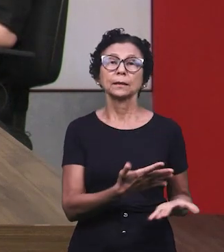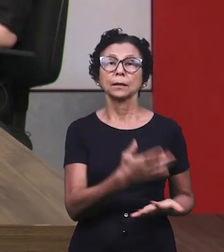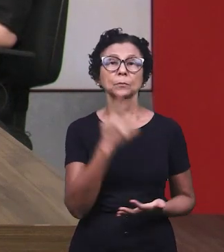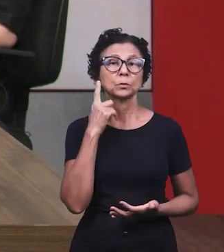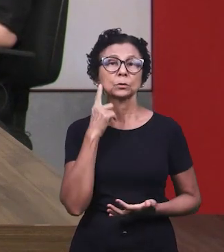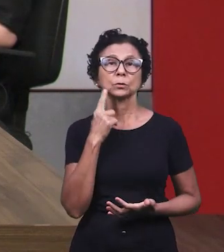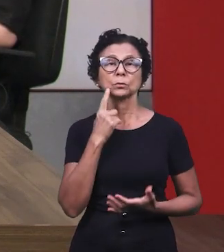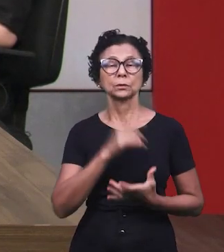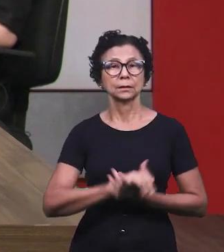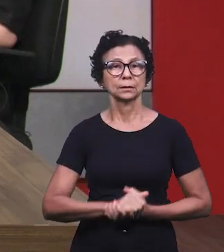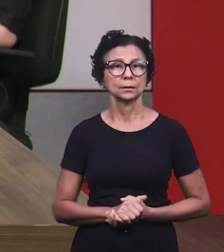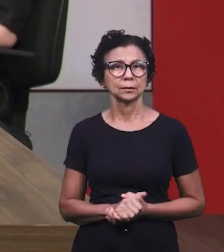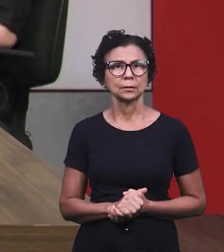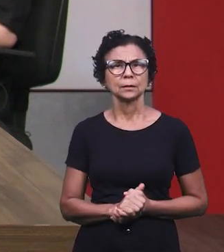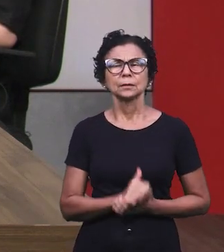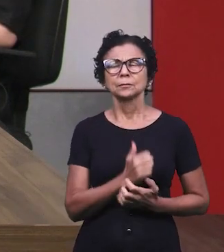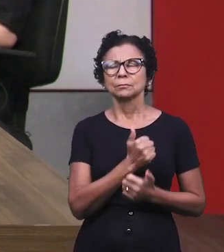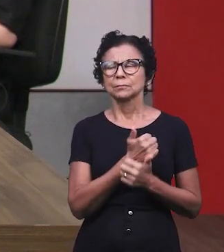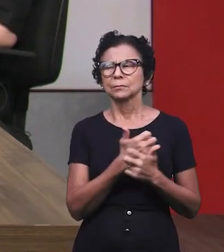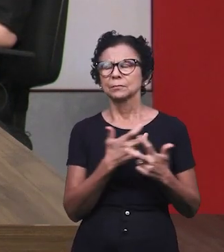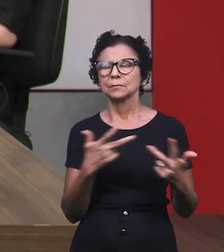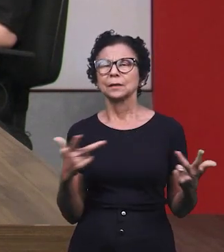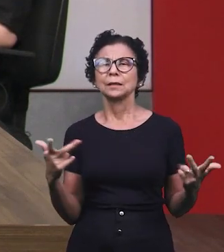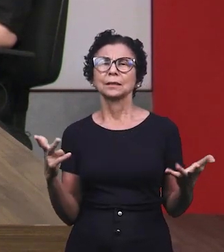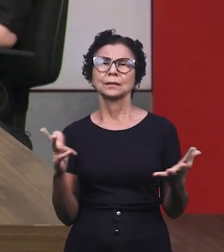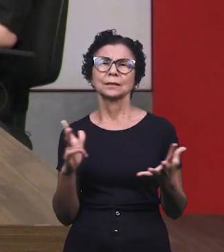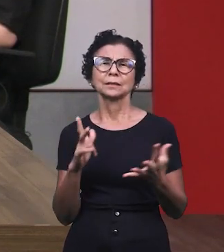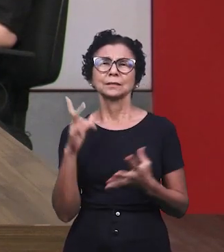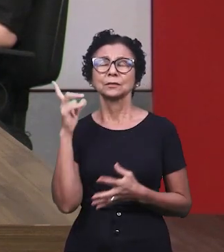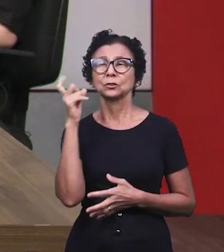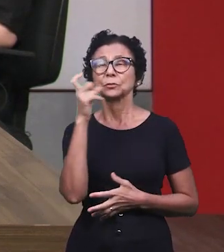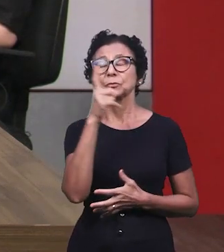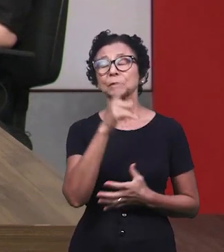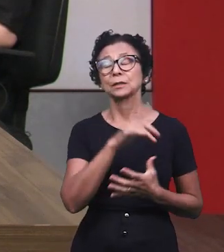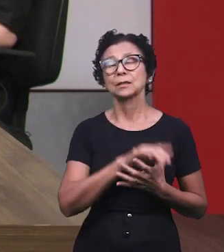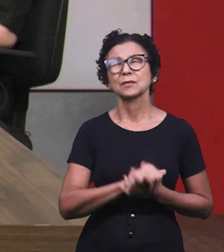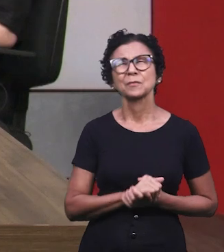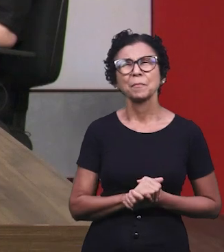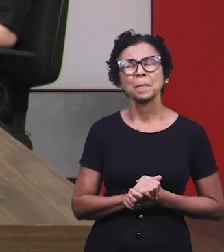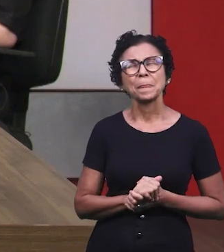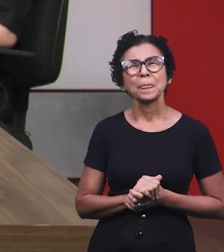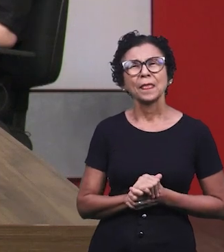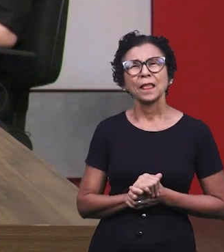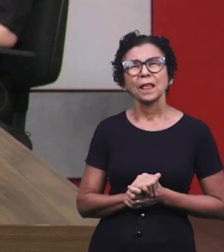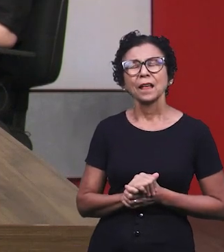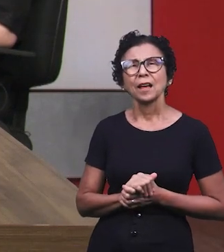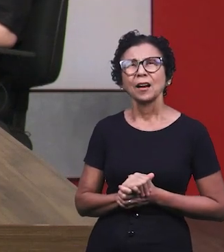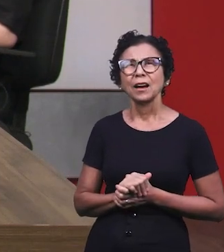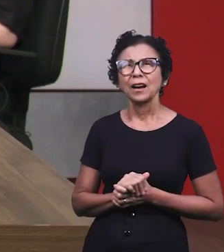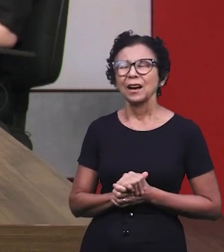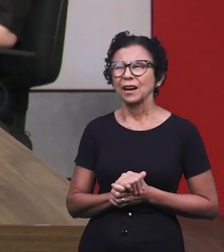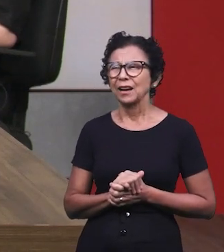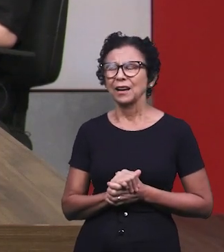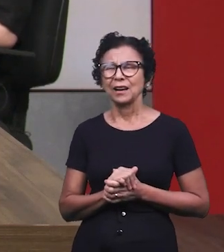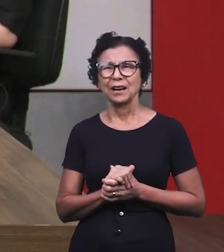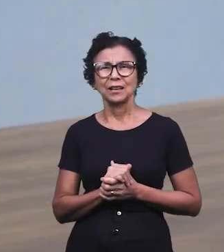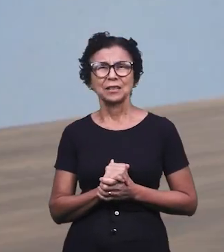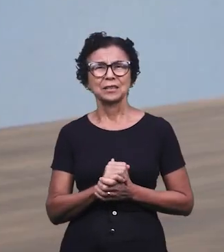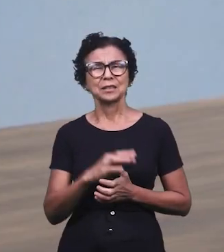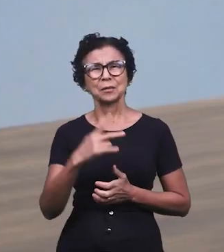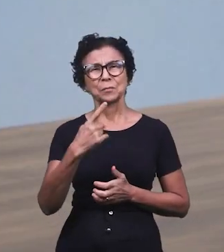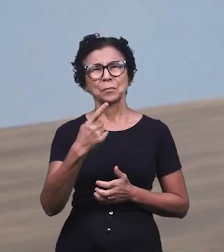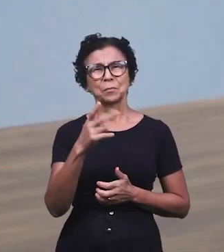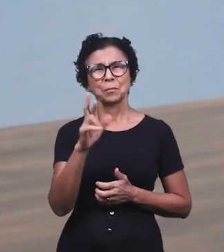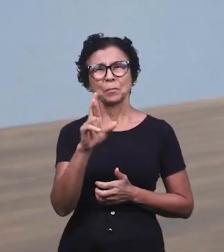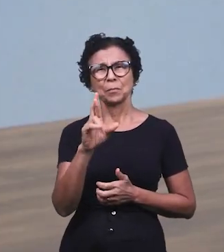você chega lá, se... Aí dá vida, aí vaga, aí procelosa. Procelosa. Já Aí, se perdeu. Aí já cantou